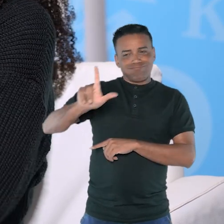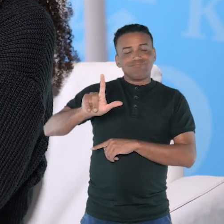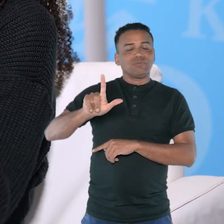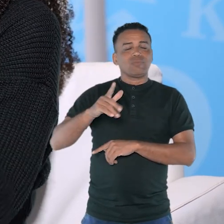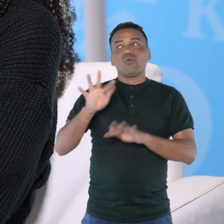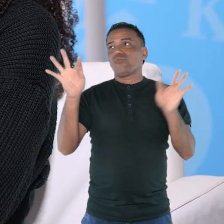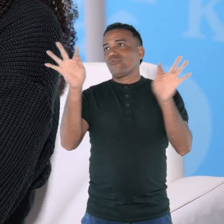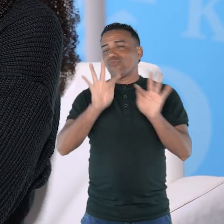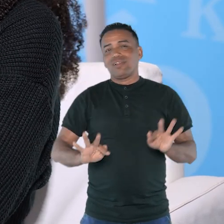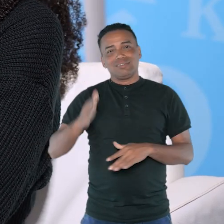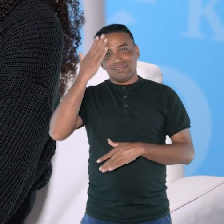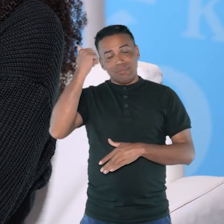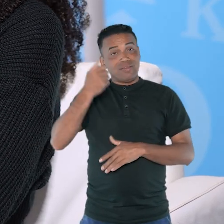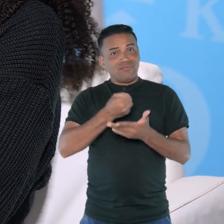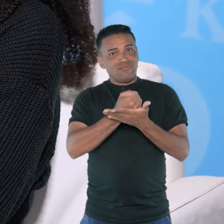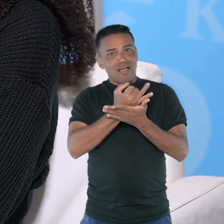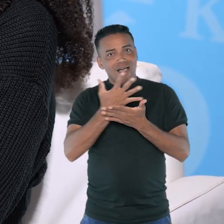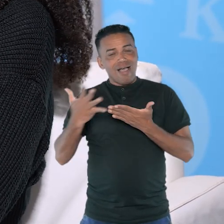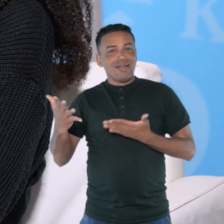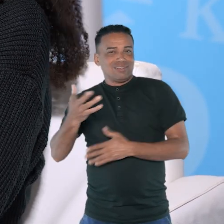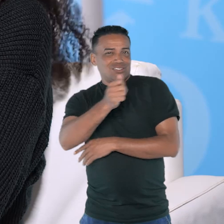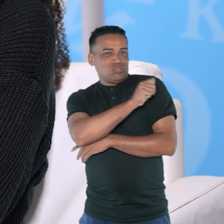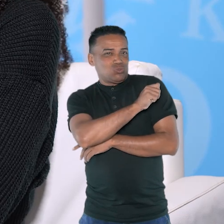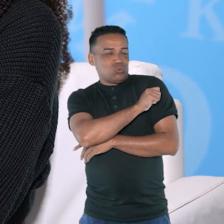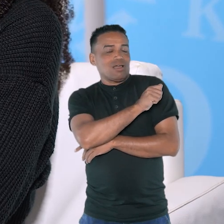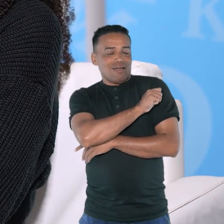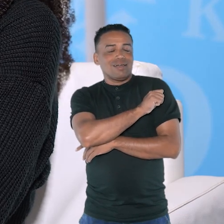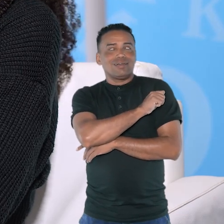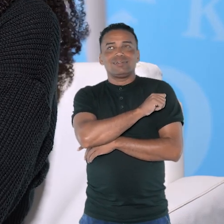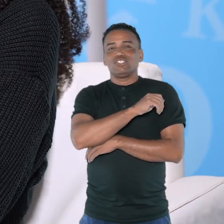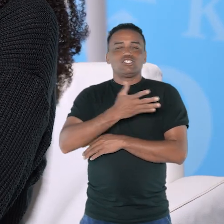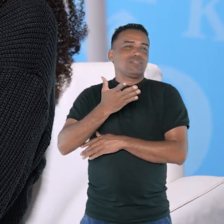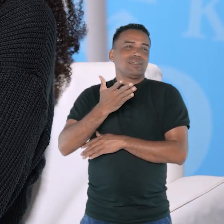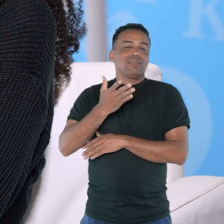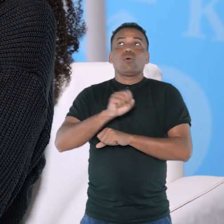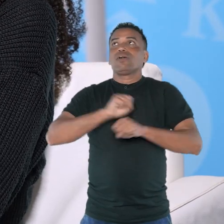fico feliz em saber que a gente tem vários estudantes aqui, eu adoro, ensino médio, principalmente,